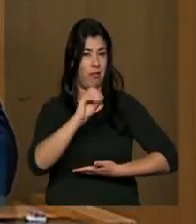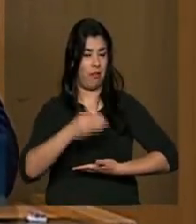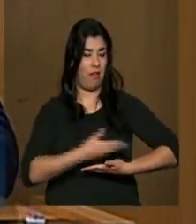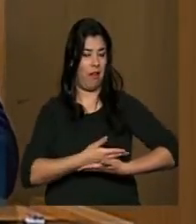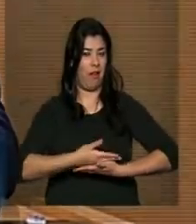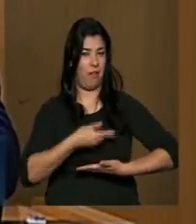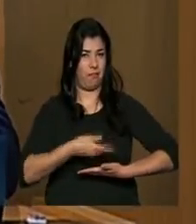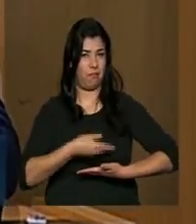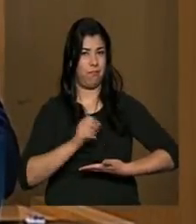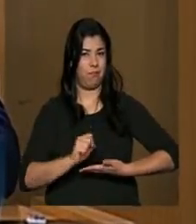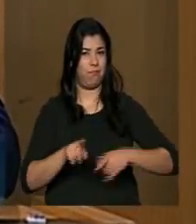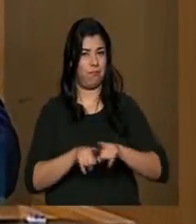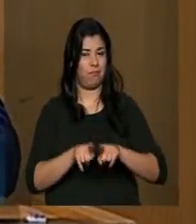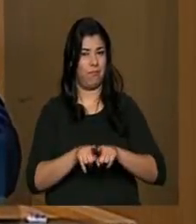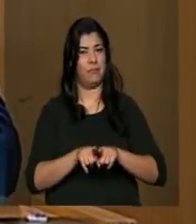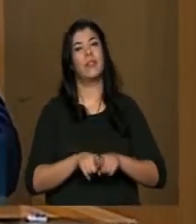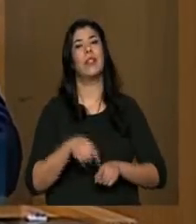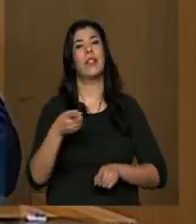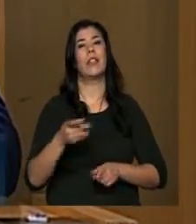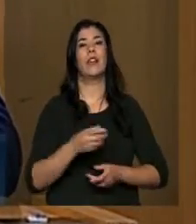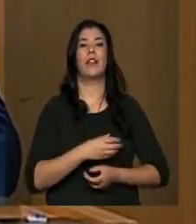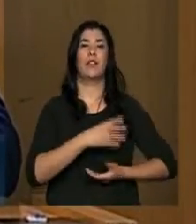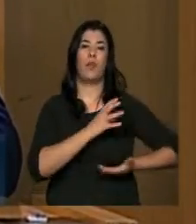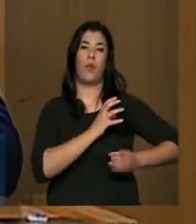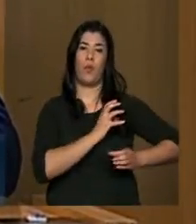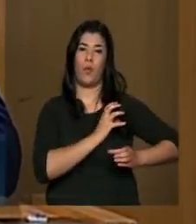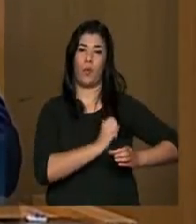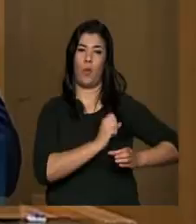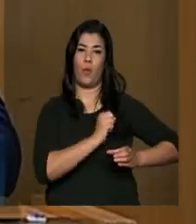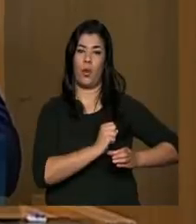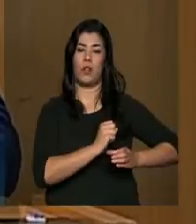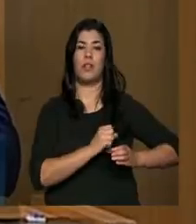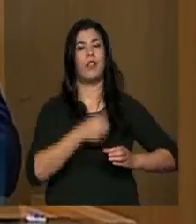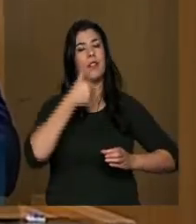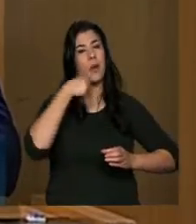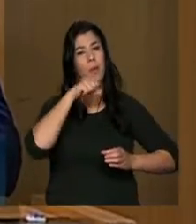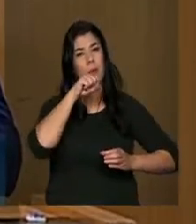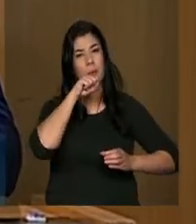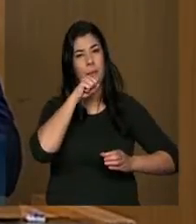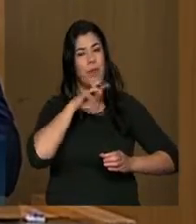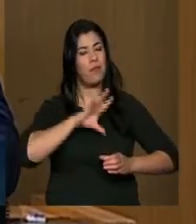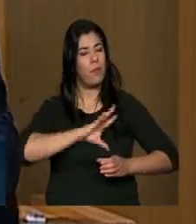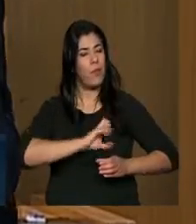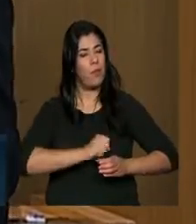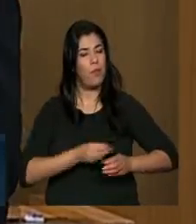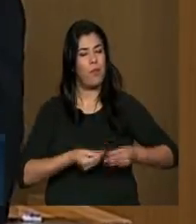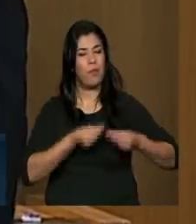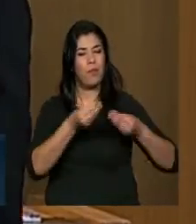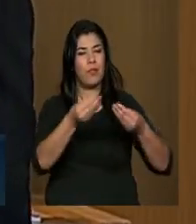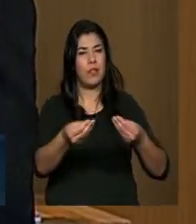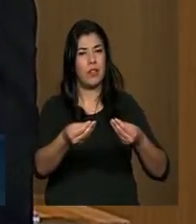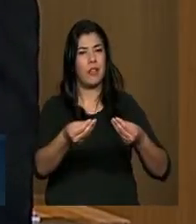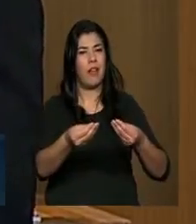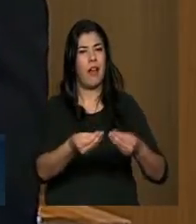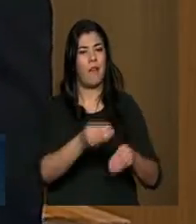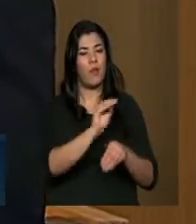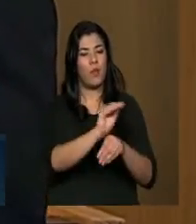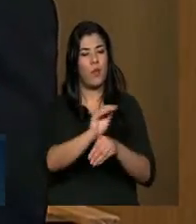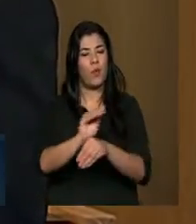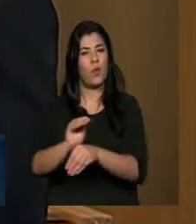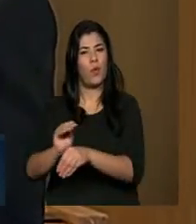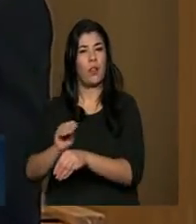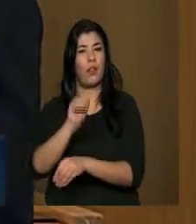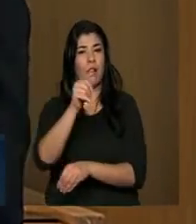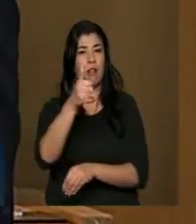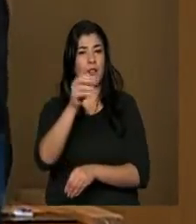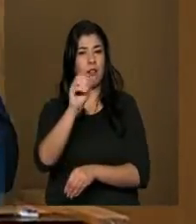com o seu leite, essa doação generosa, essa doação amorosa, 10 pequenos bebês.